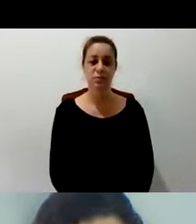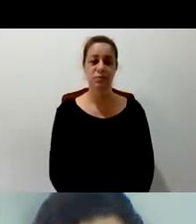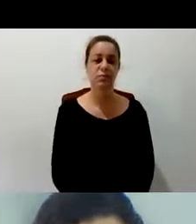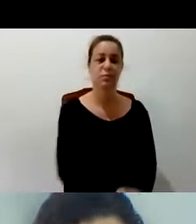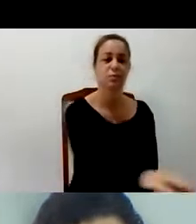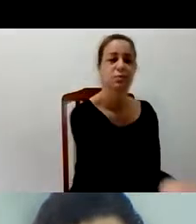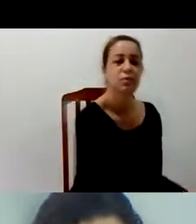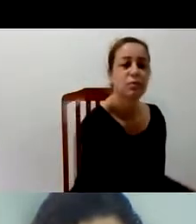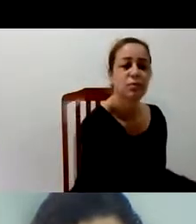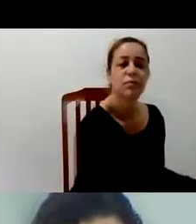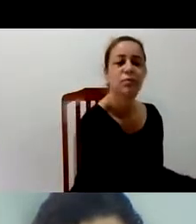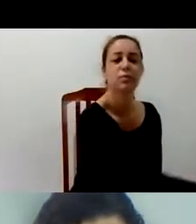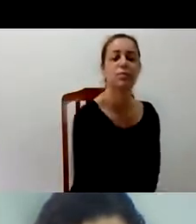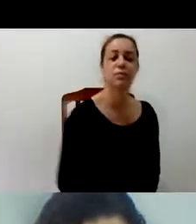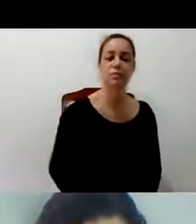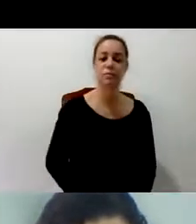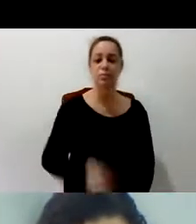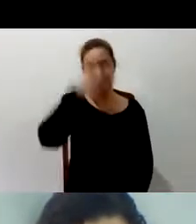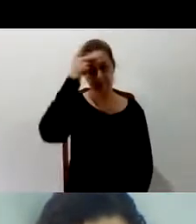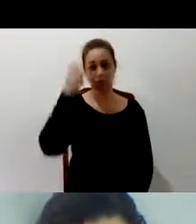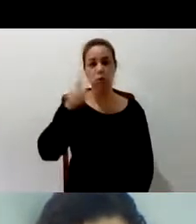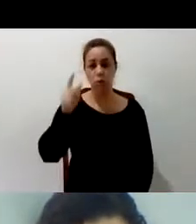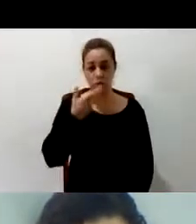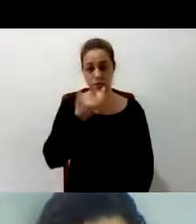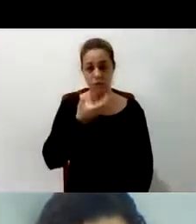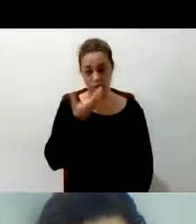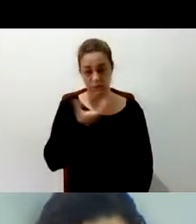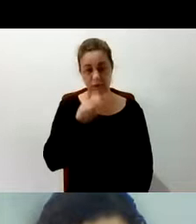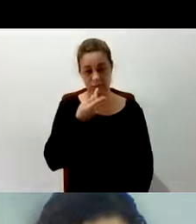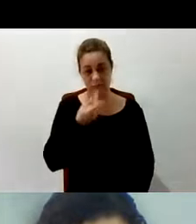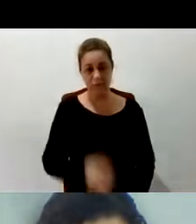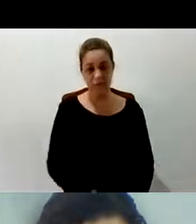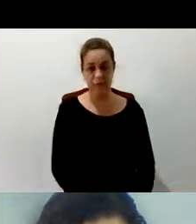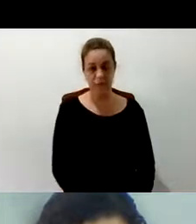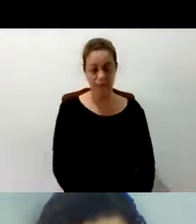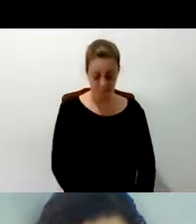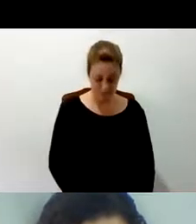Muito bem, Astrid. Mais alguém gostaria de... A Denise ia comentar, né?